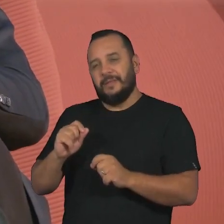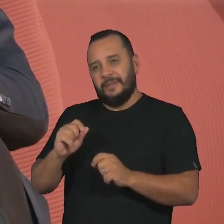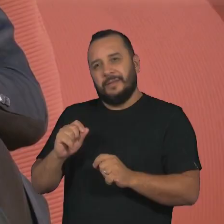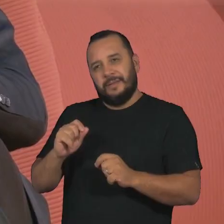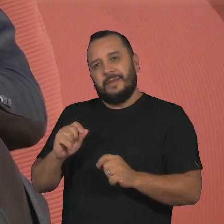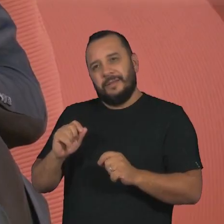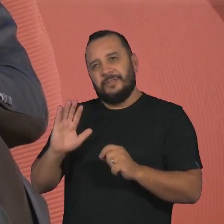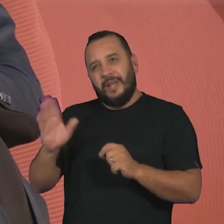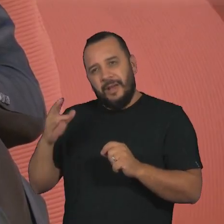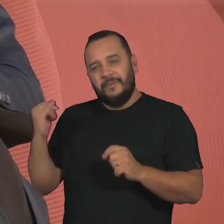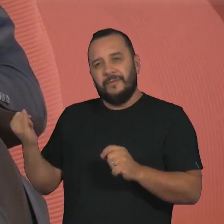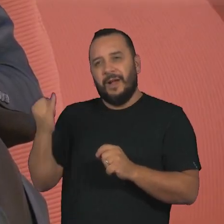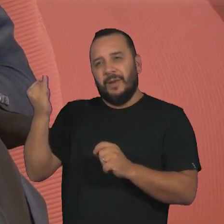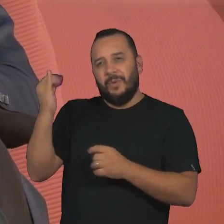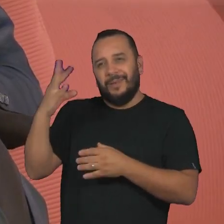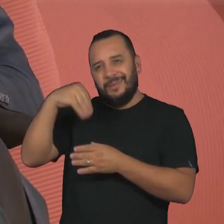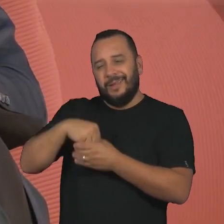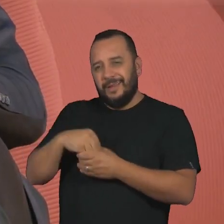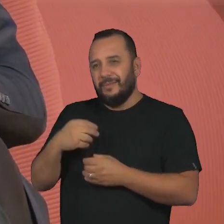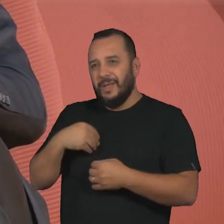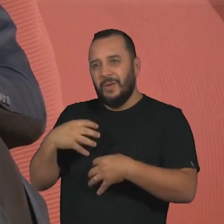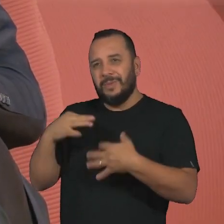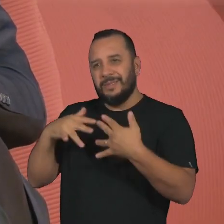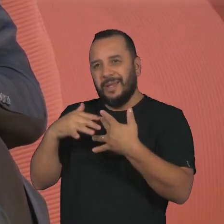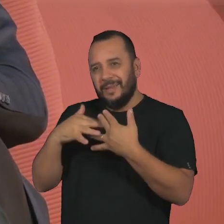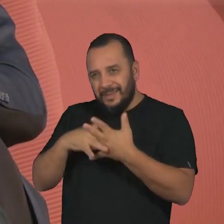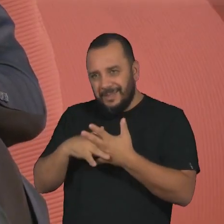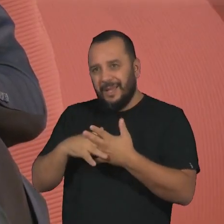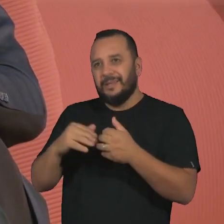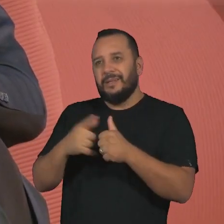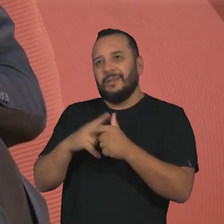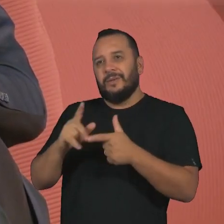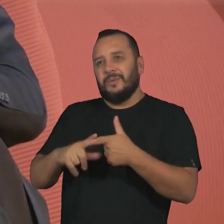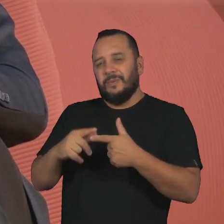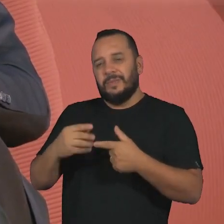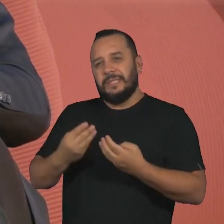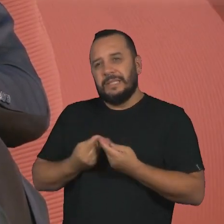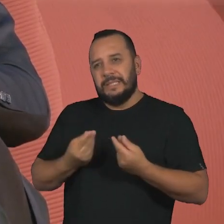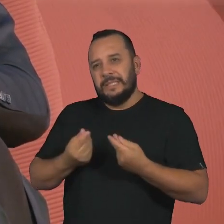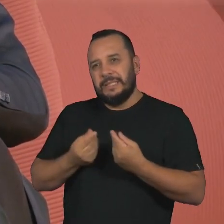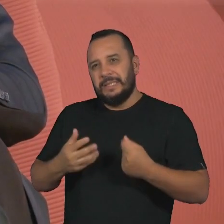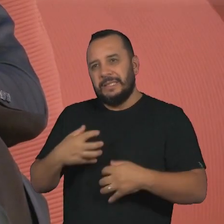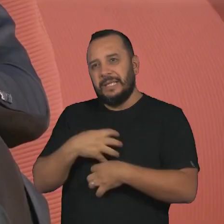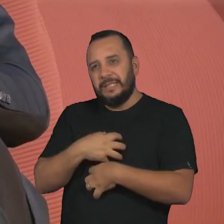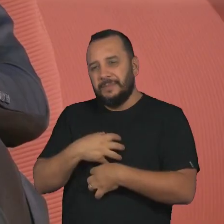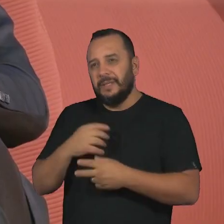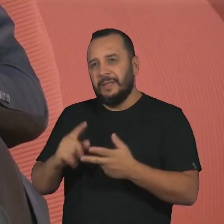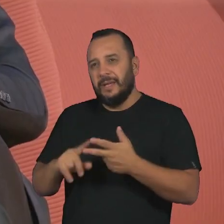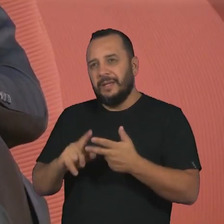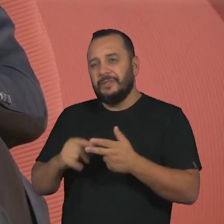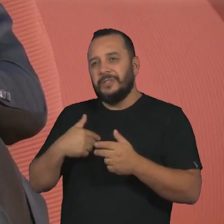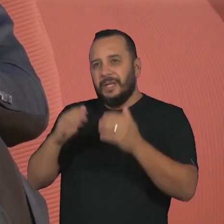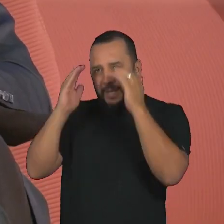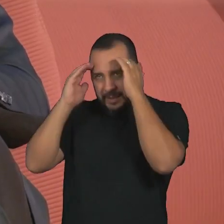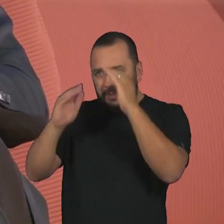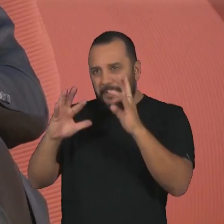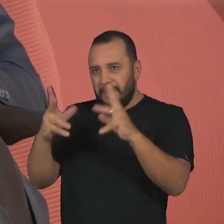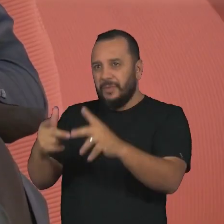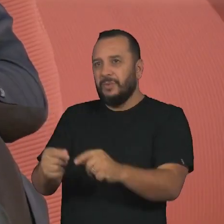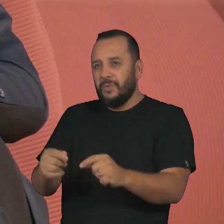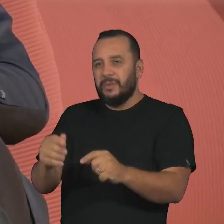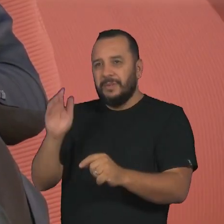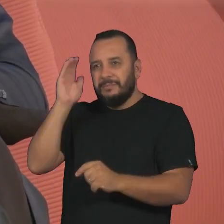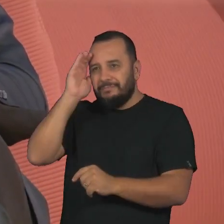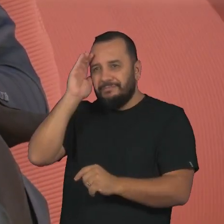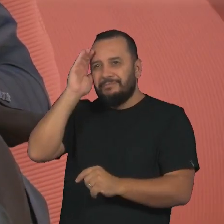um cidadão, de ser alguém sensível, alguém que humanamente tem um respeito profundo por todos, que sabe escutar, que